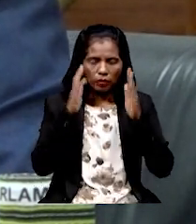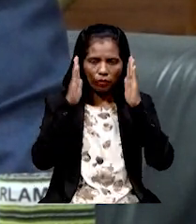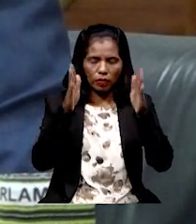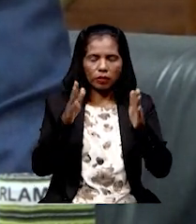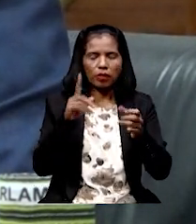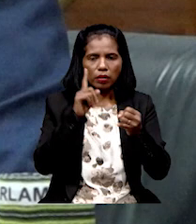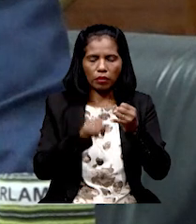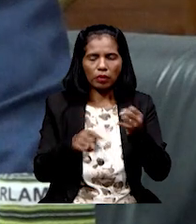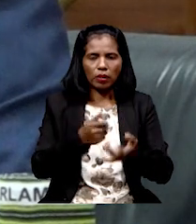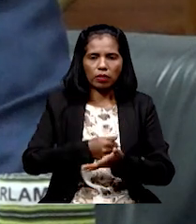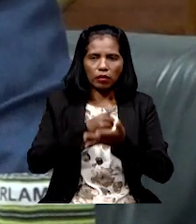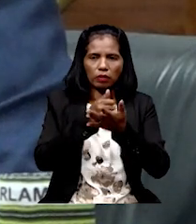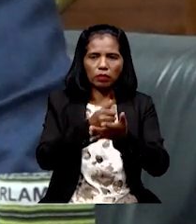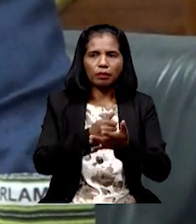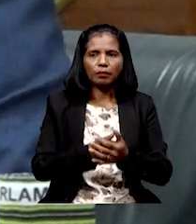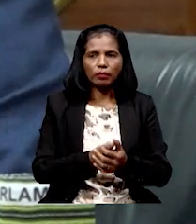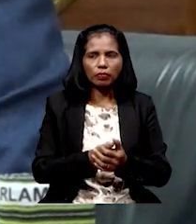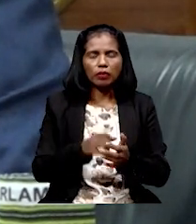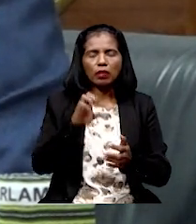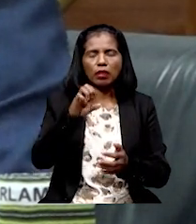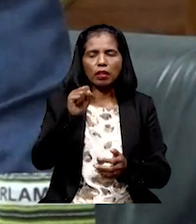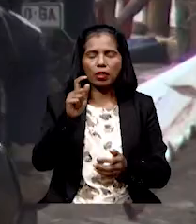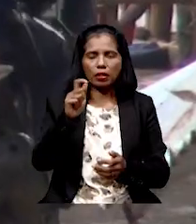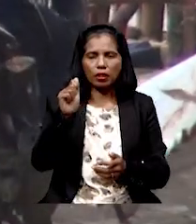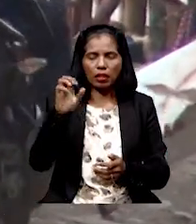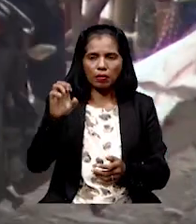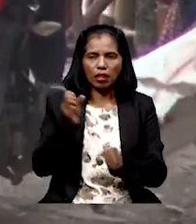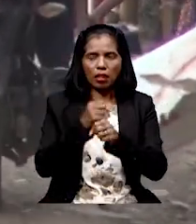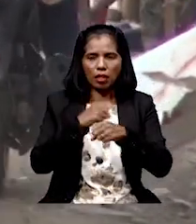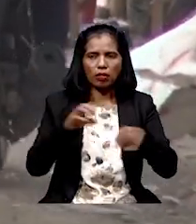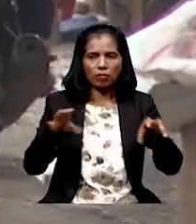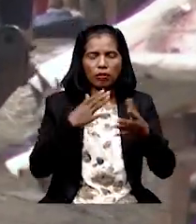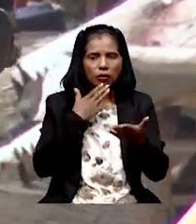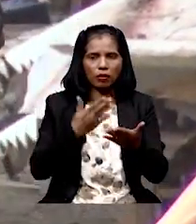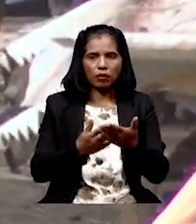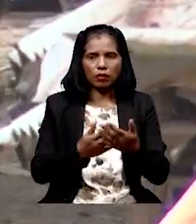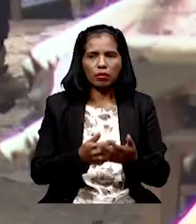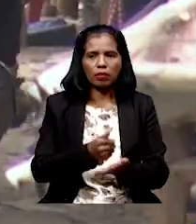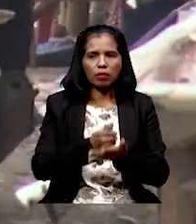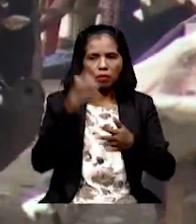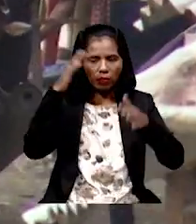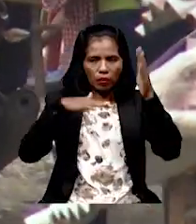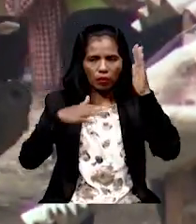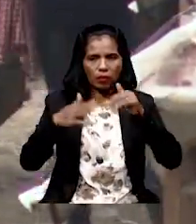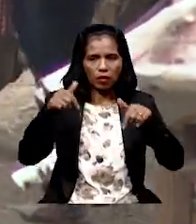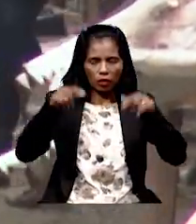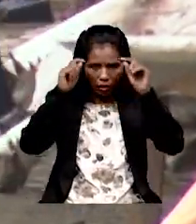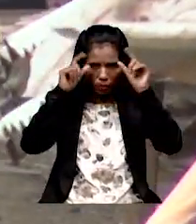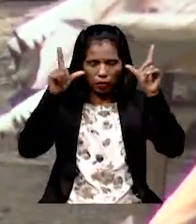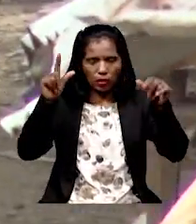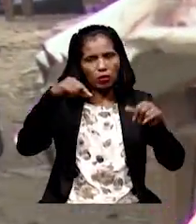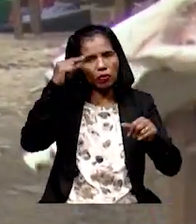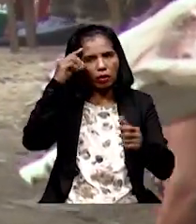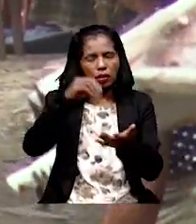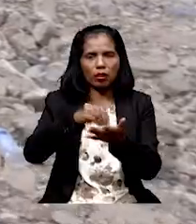que os mais bela facilita, está a verhar no serviço de aquilo. A tu resolve problema infraestrutura e Timor-Leste. Governo